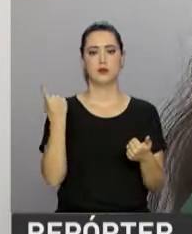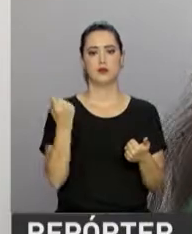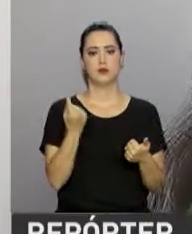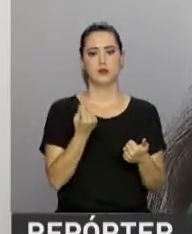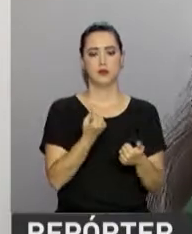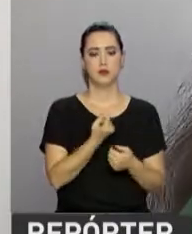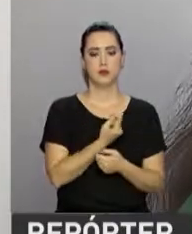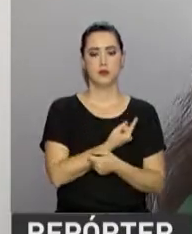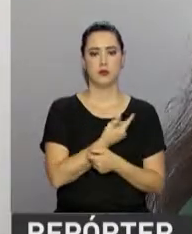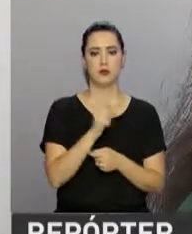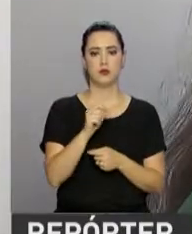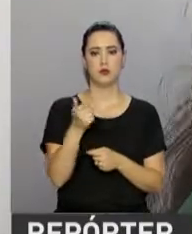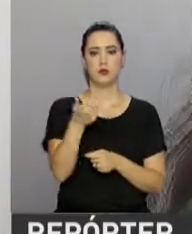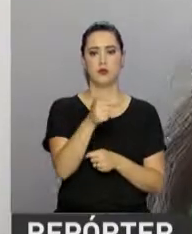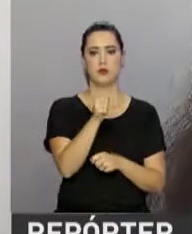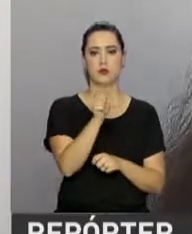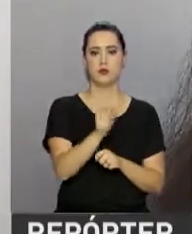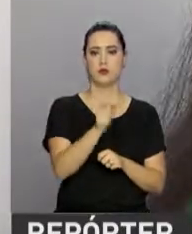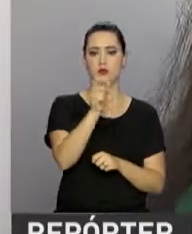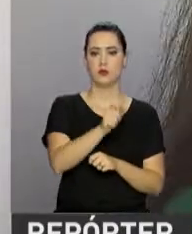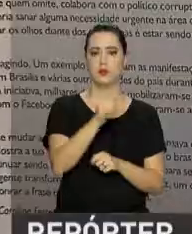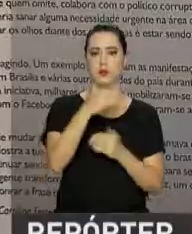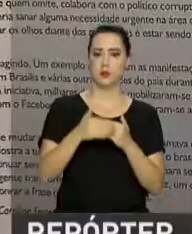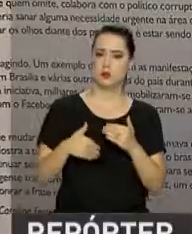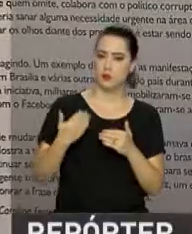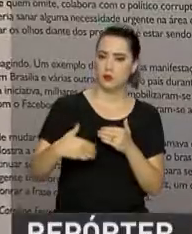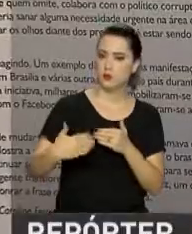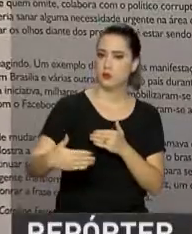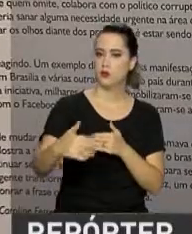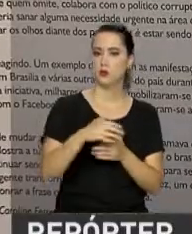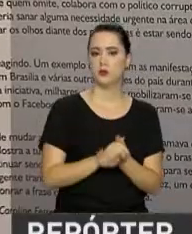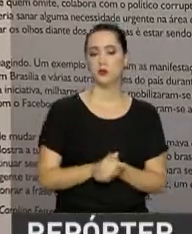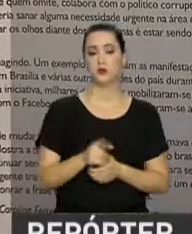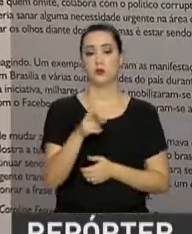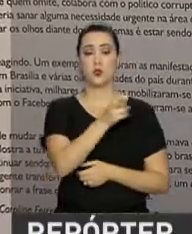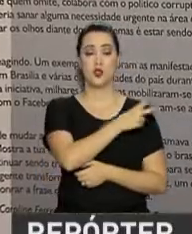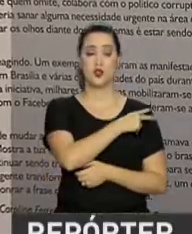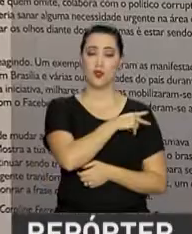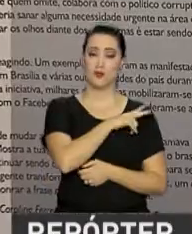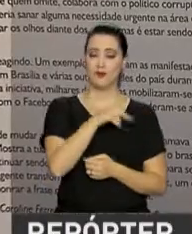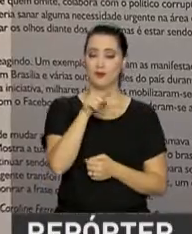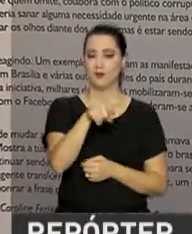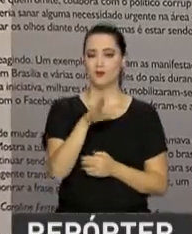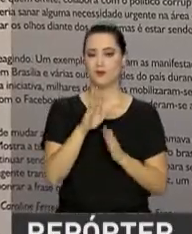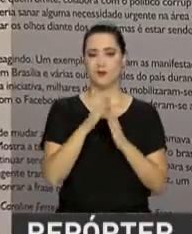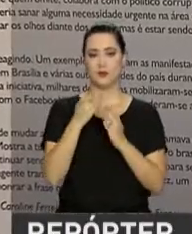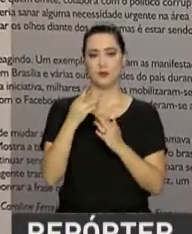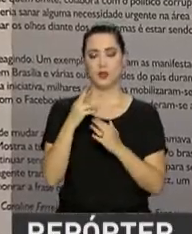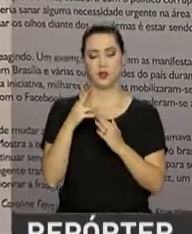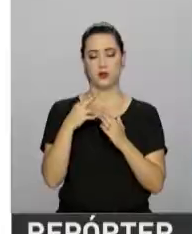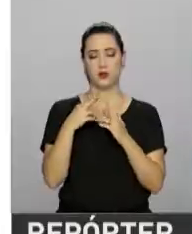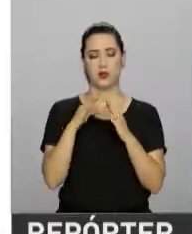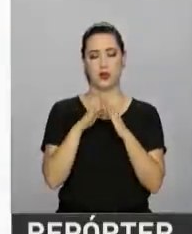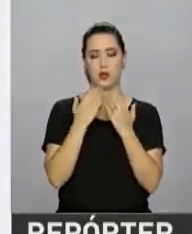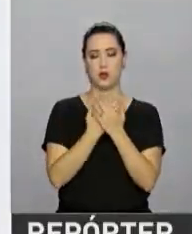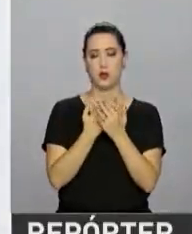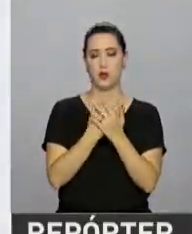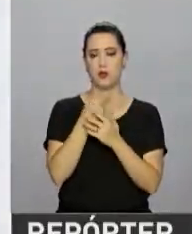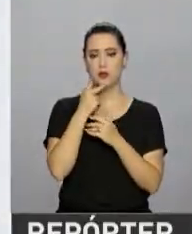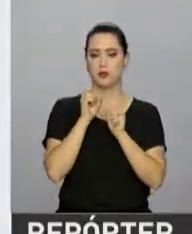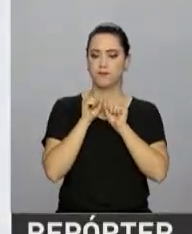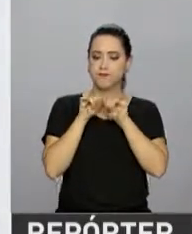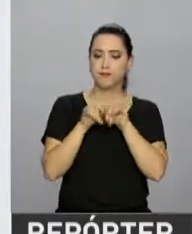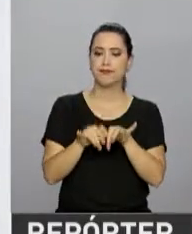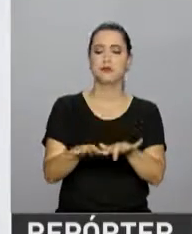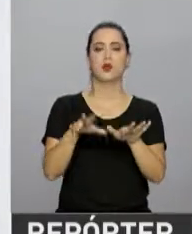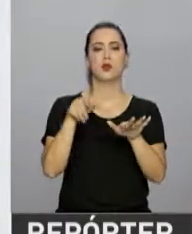os outros alunos que ficaram a a diretora da escola da júlia diz que eles são sobre honestidade já se espalhou